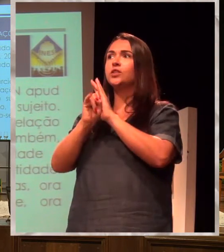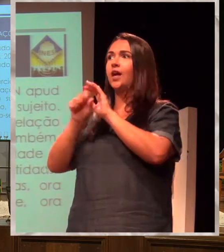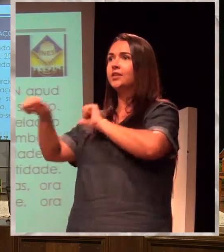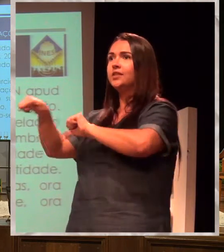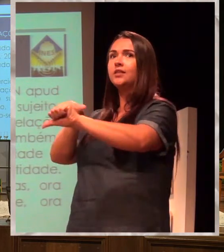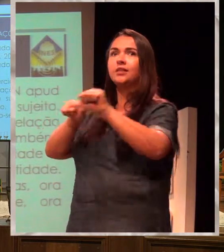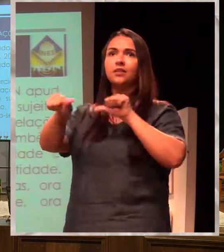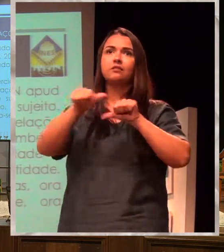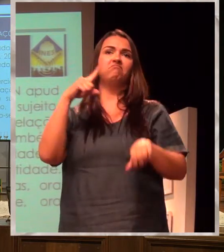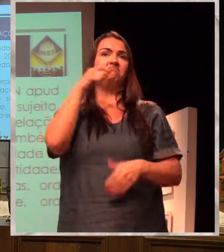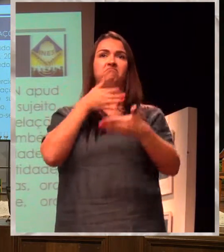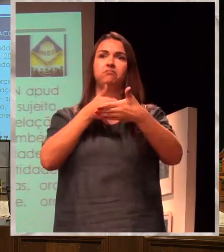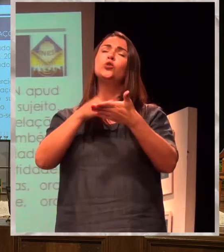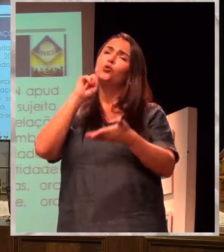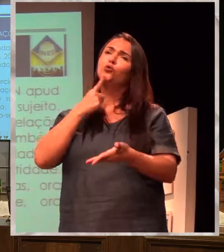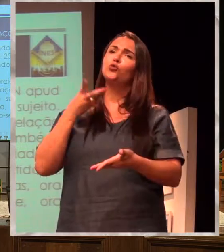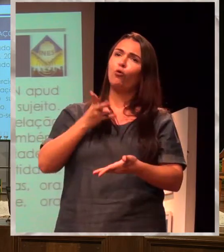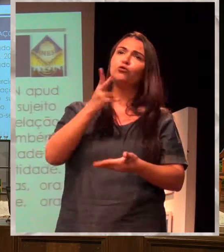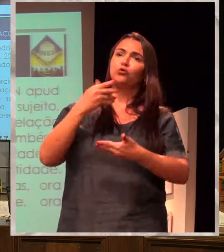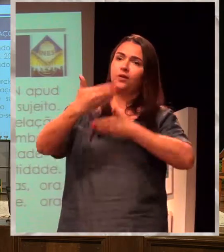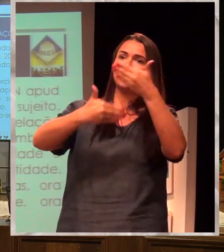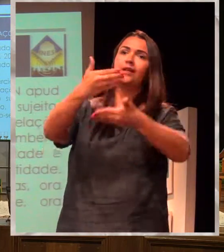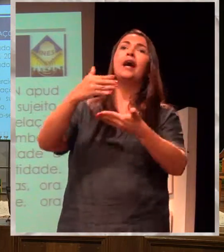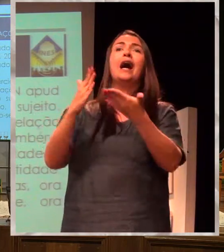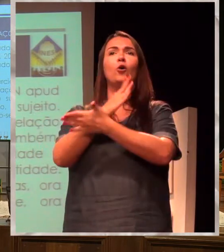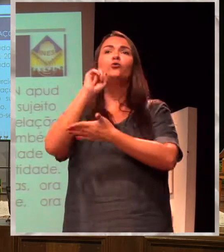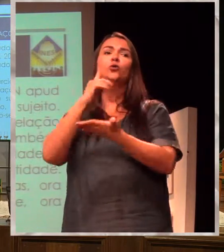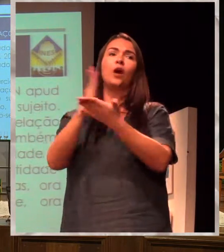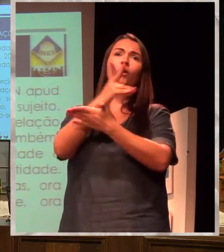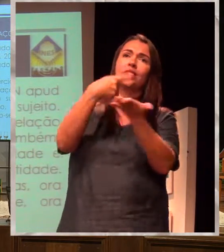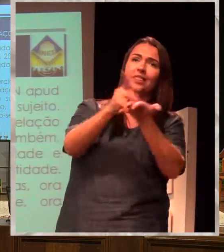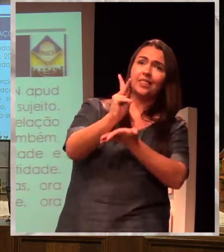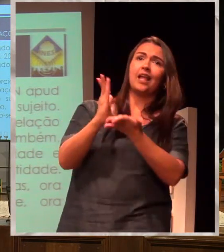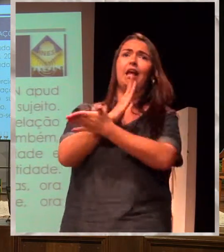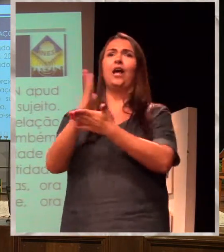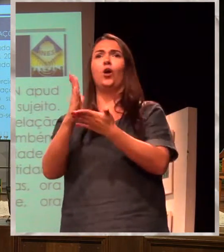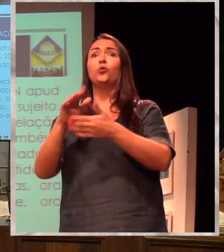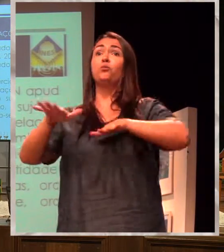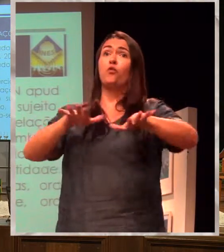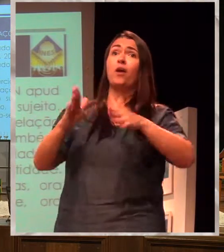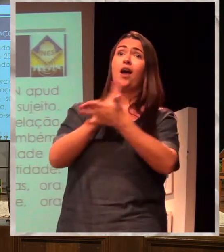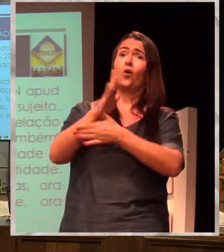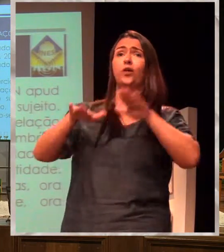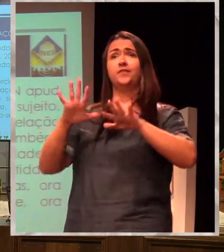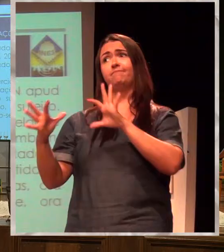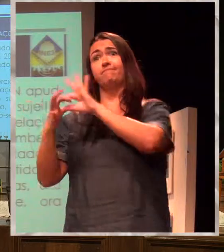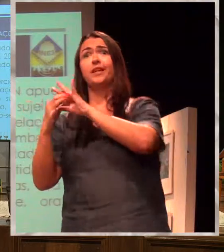O sujeito surdo segue nessa travessia entre línguas, ora deslizando, ora movimentando-se, ora